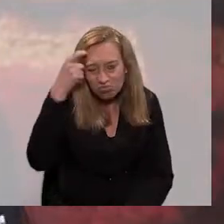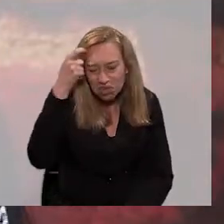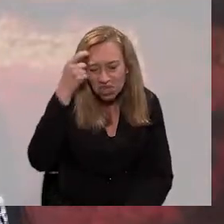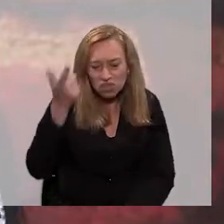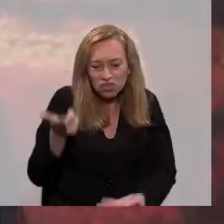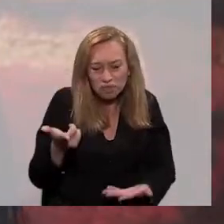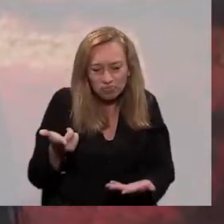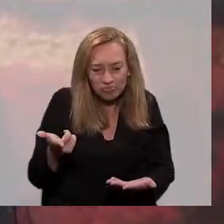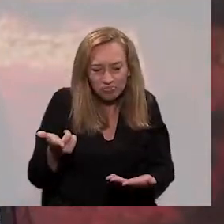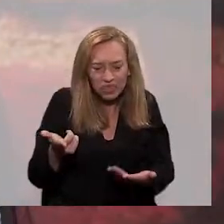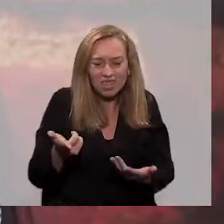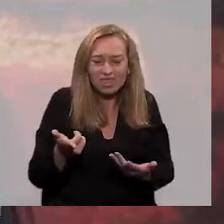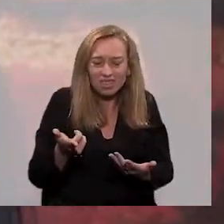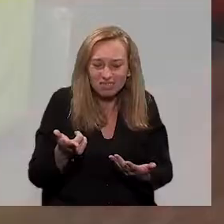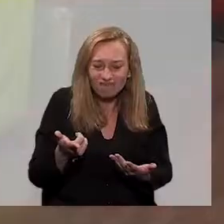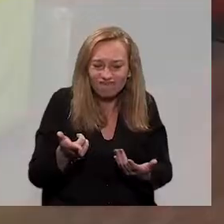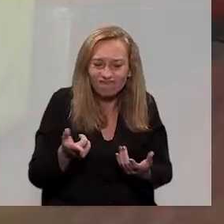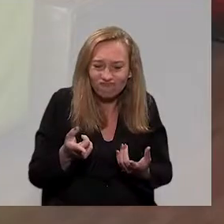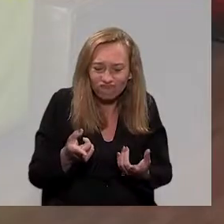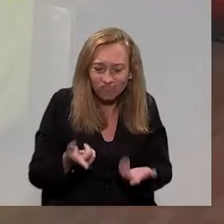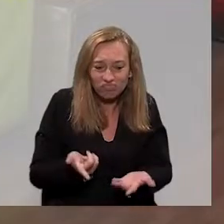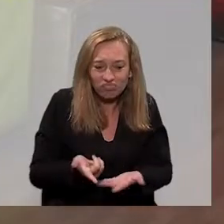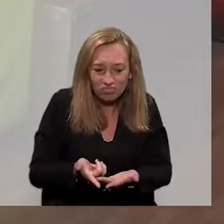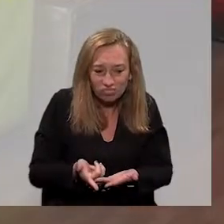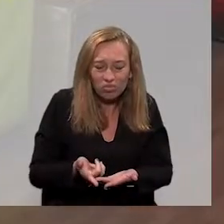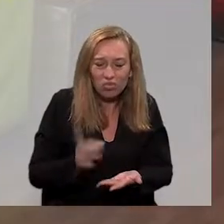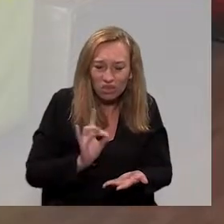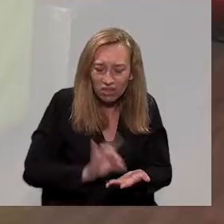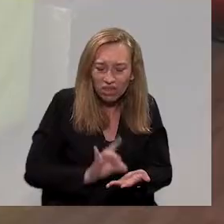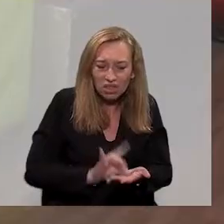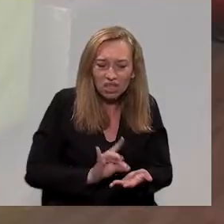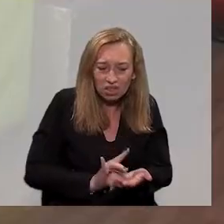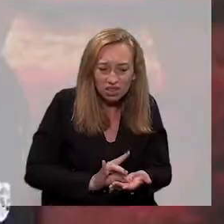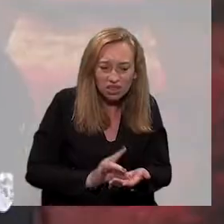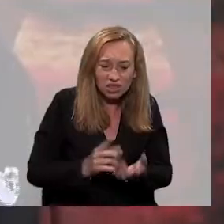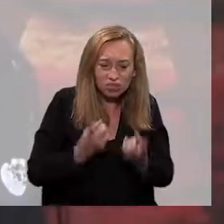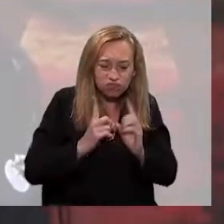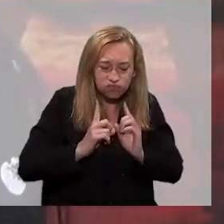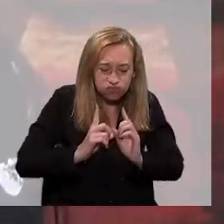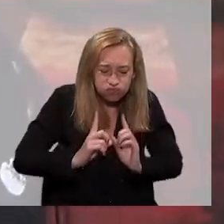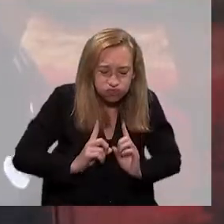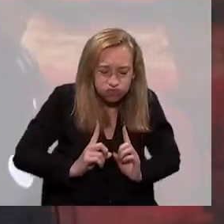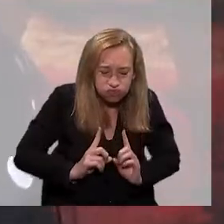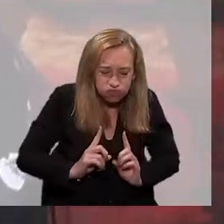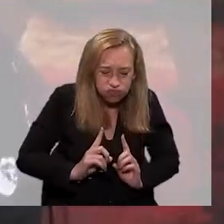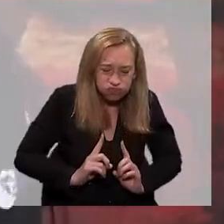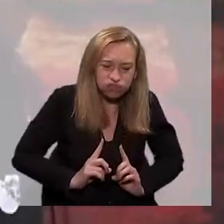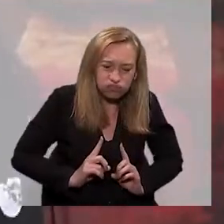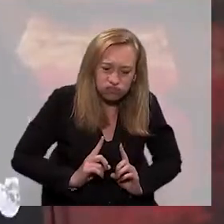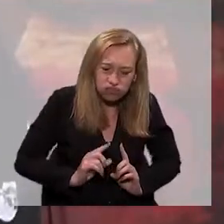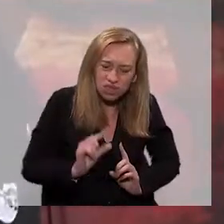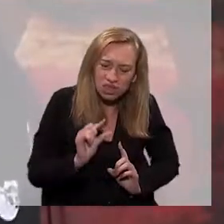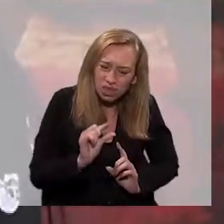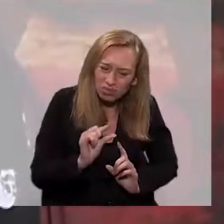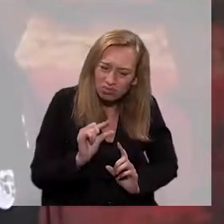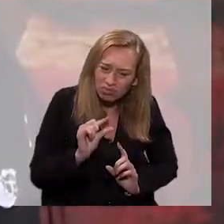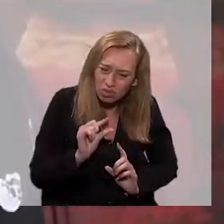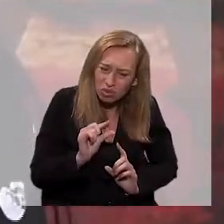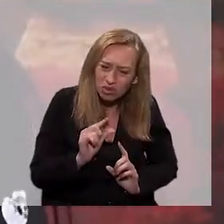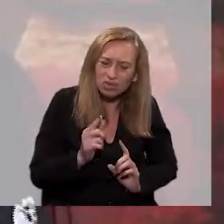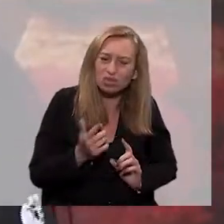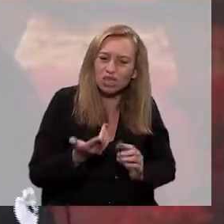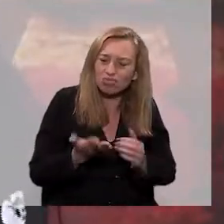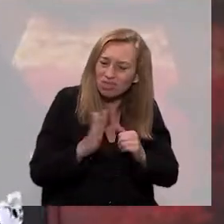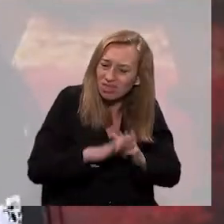fraca. Já ficou mais abalada, né? Sim, a minha autoestima estava mais ou menos ainda. Eu ainda